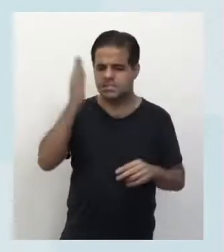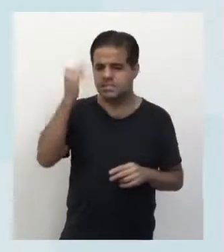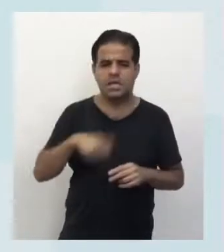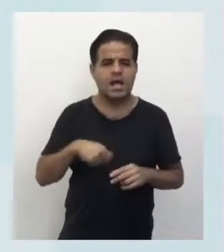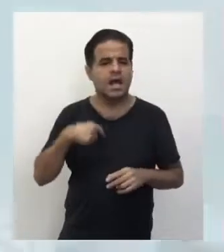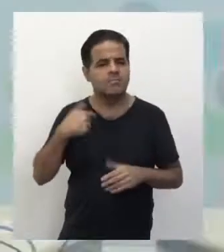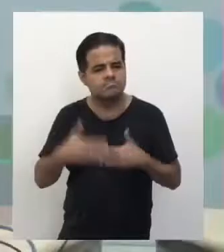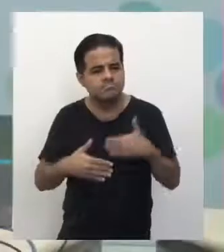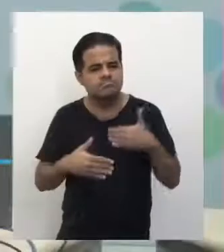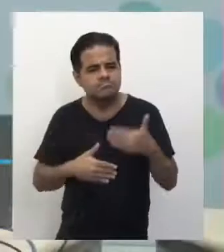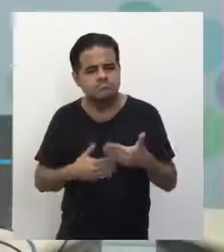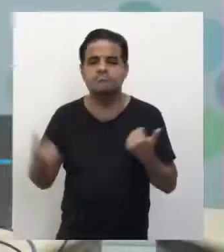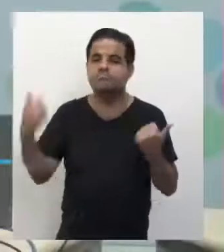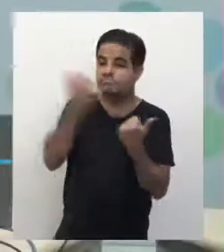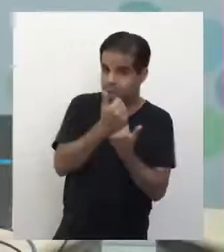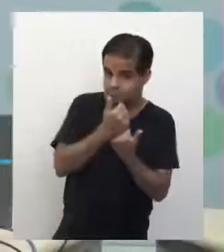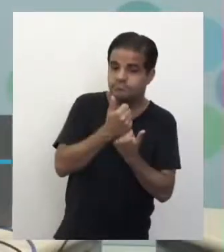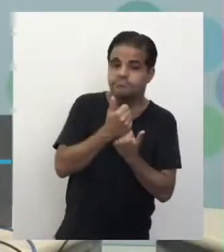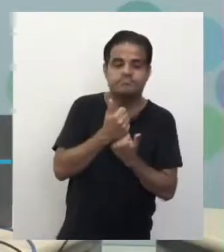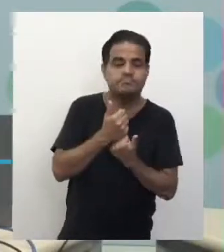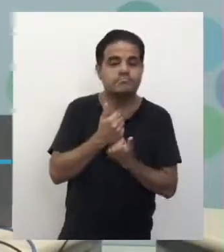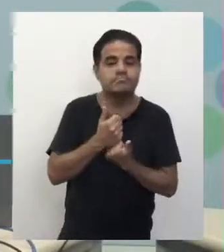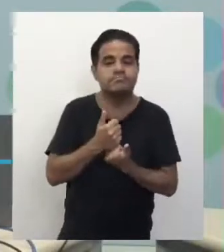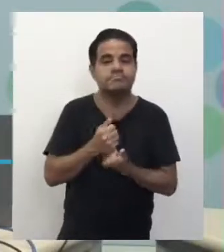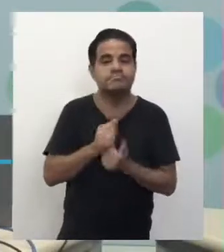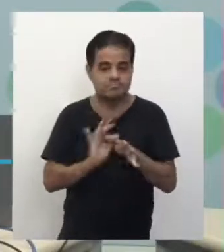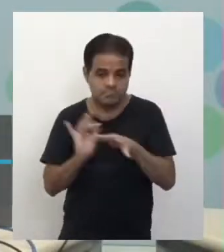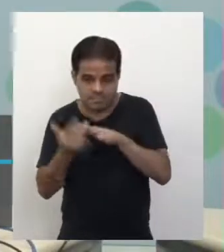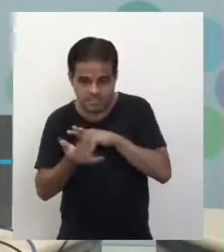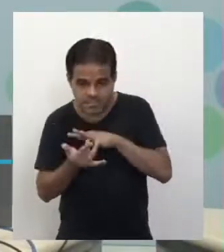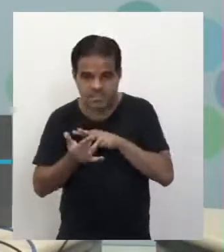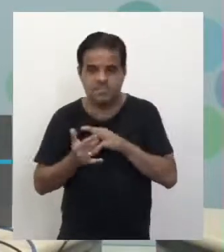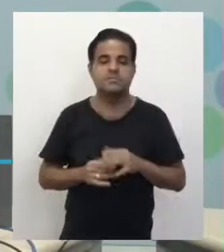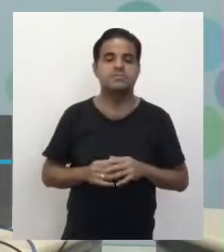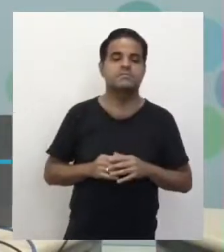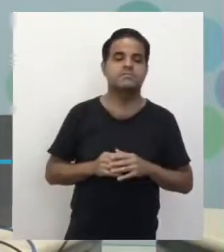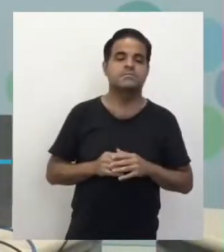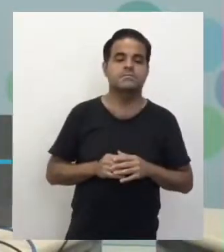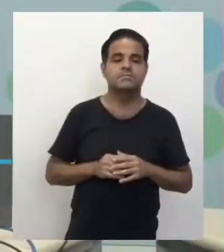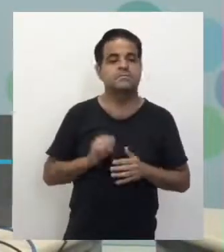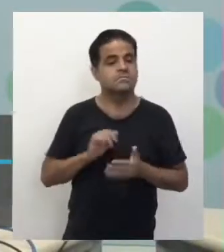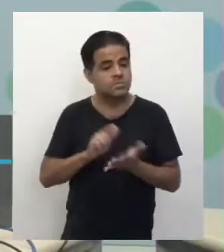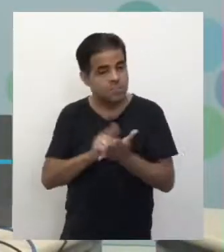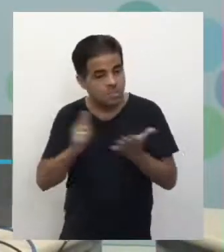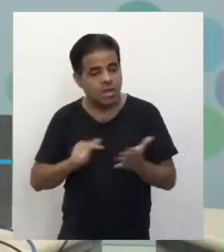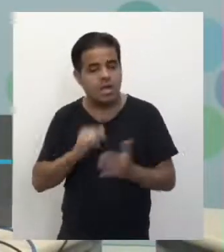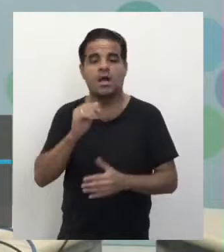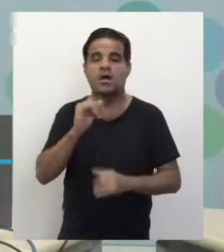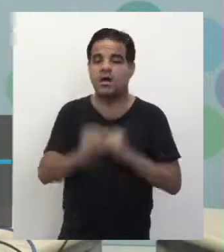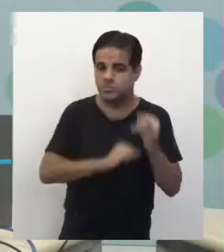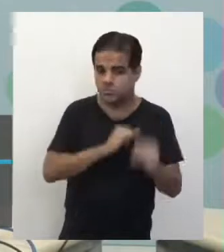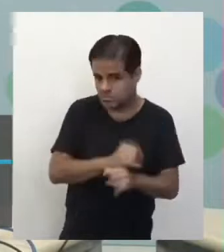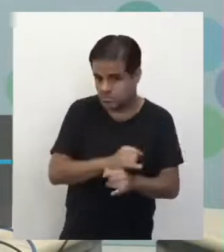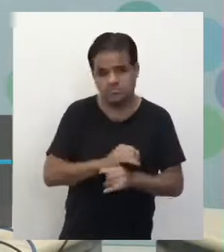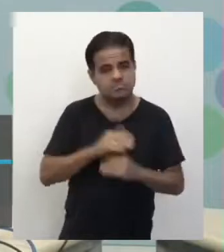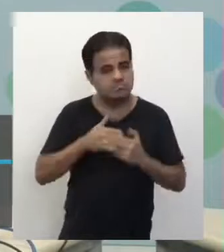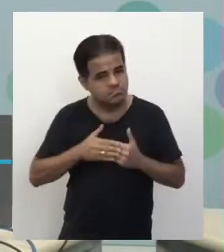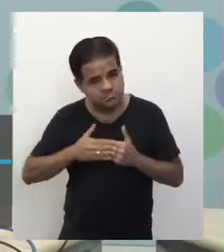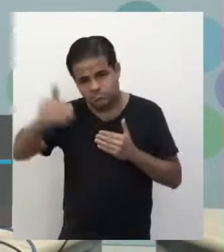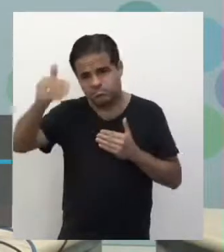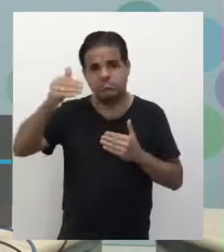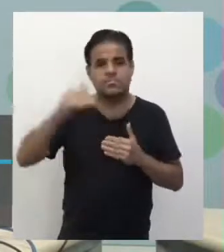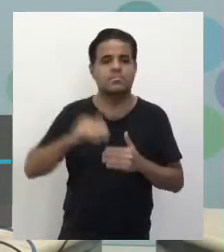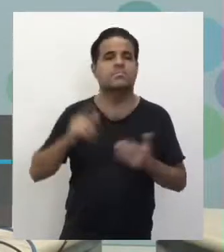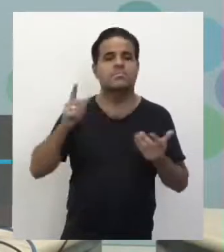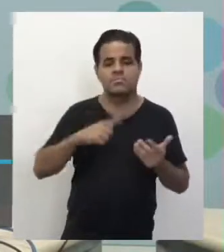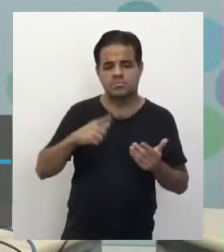aos poucos sendo substituído, né, pelas mídias, né, os jornais da internet, por aí vai. Então,